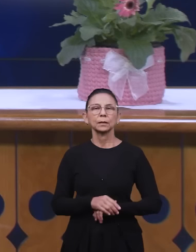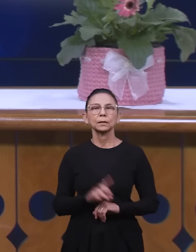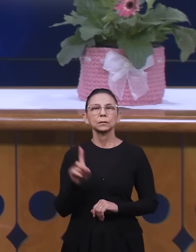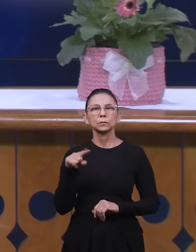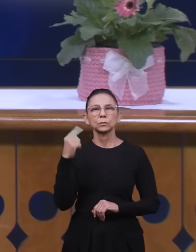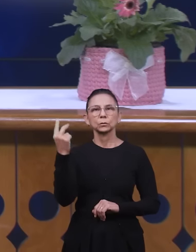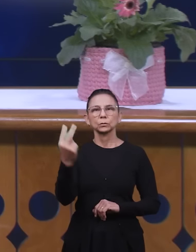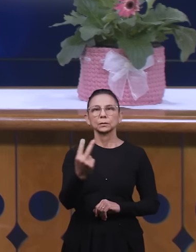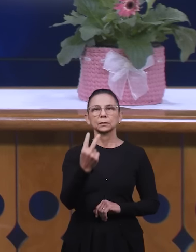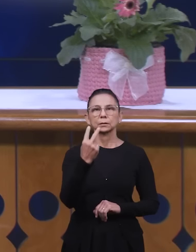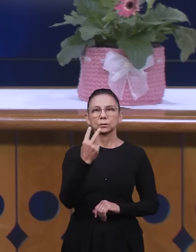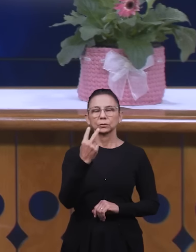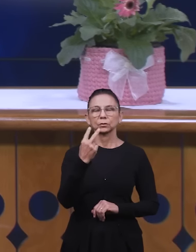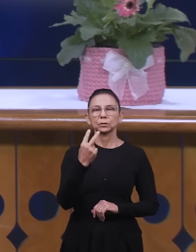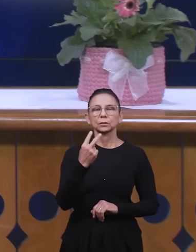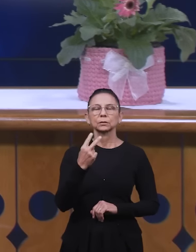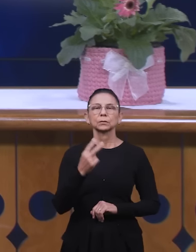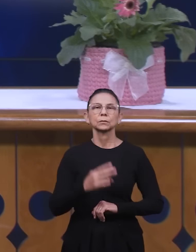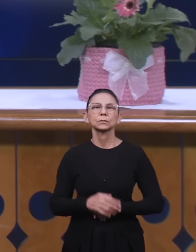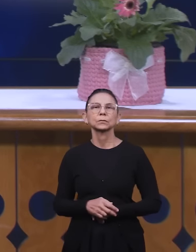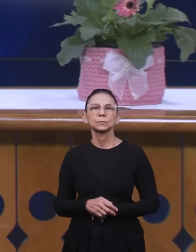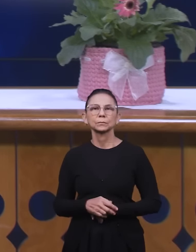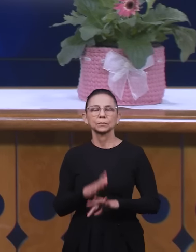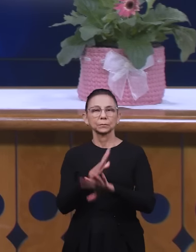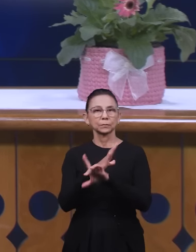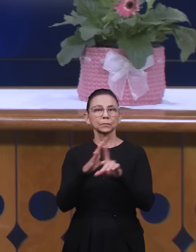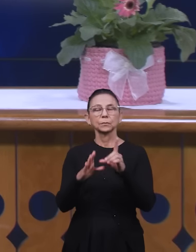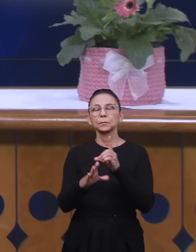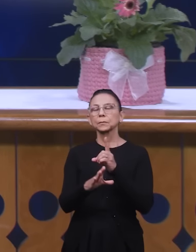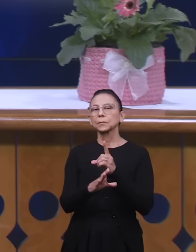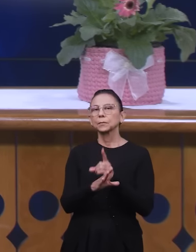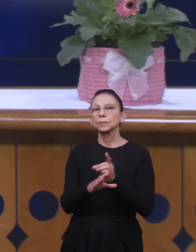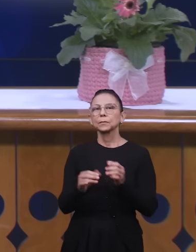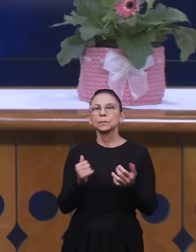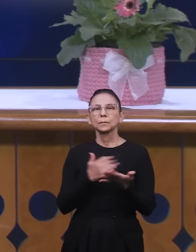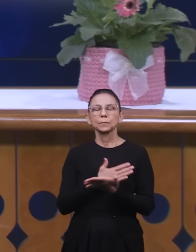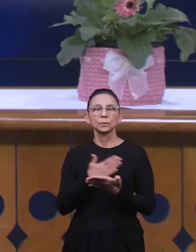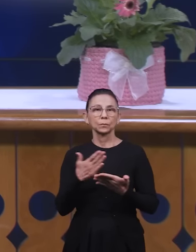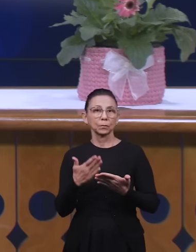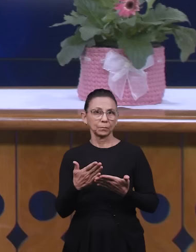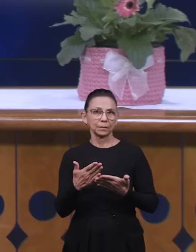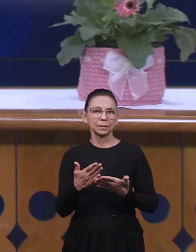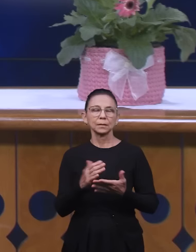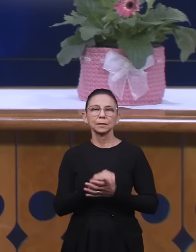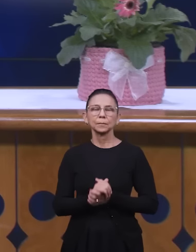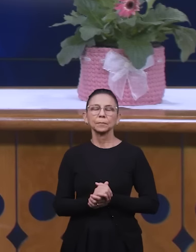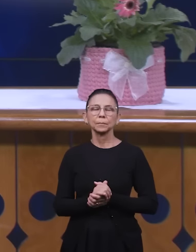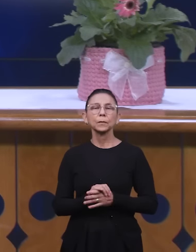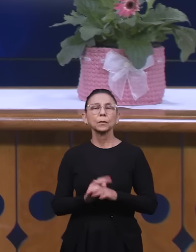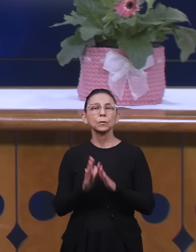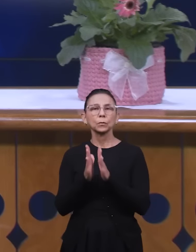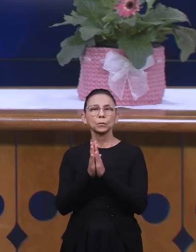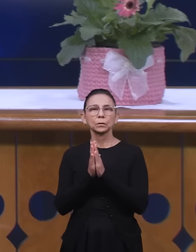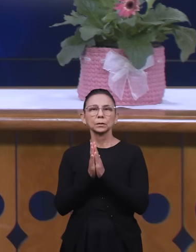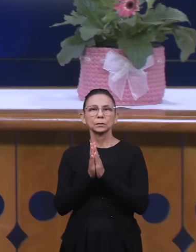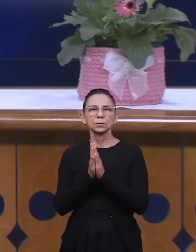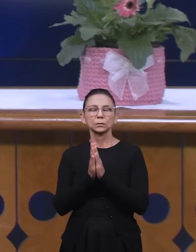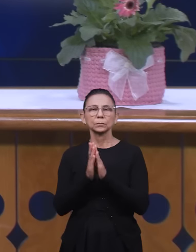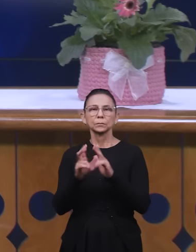aqueles que estão nos assistindo nesta hora, acompanhando este culto, para darmos início com